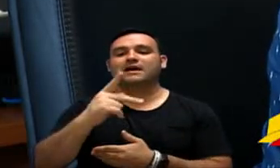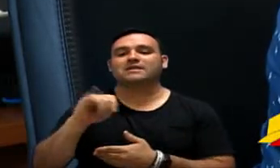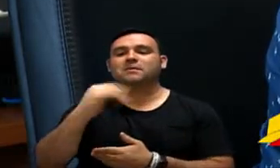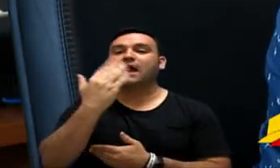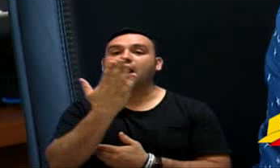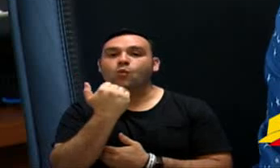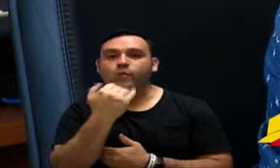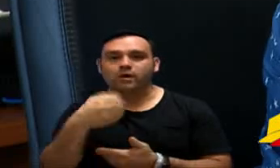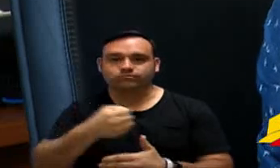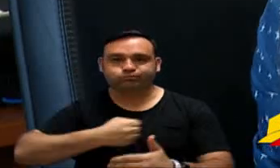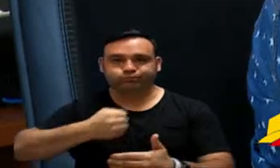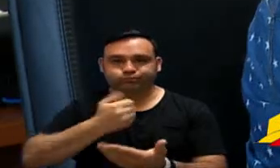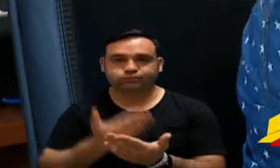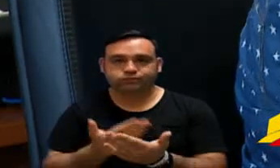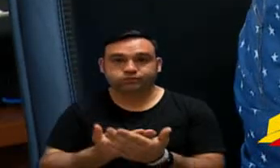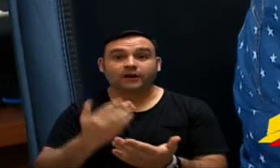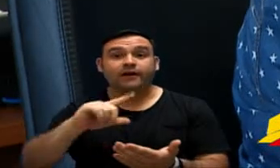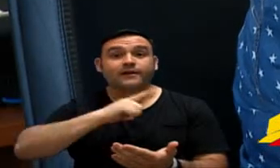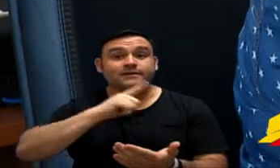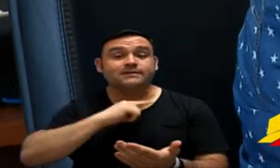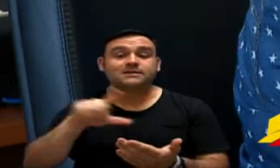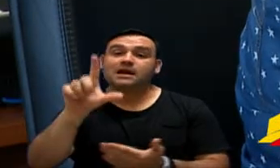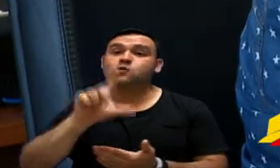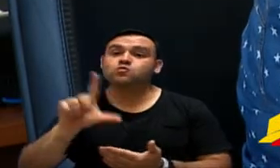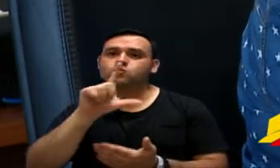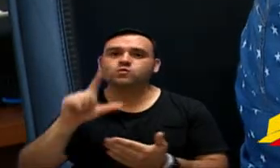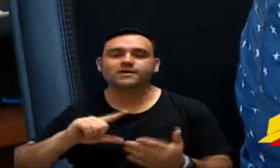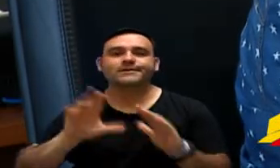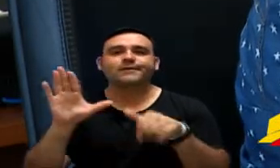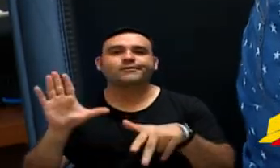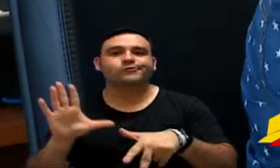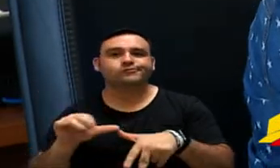merenda. E existiam núcleos de corrupção